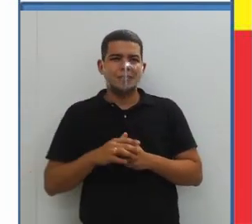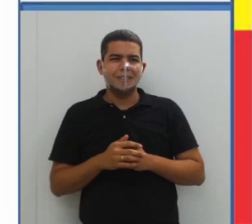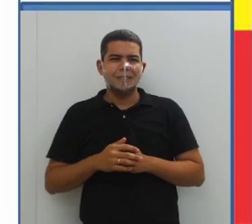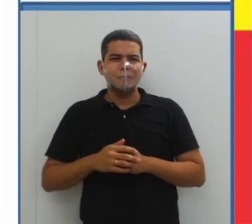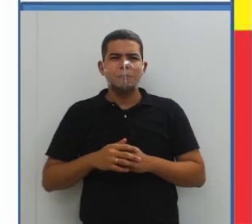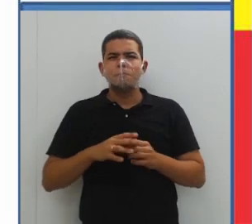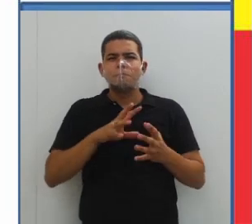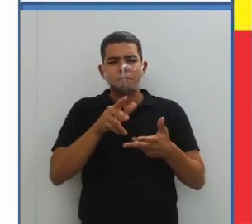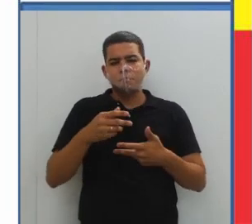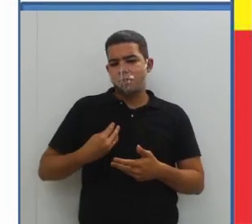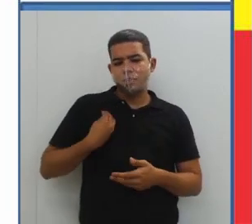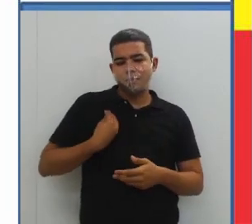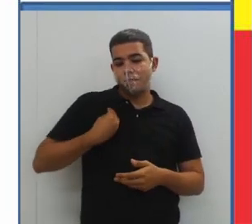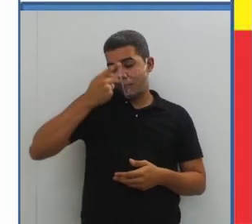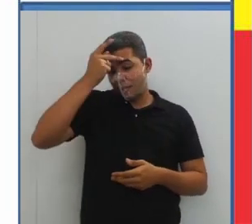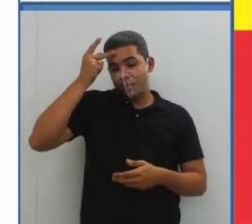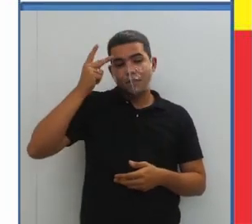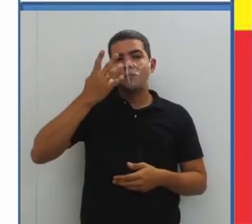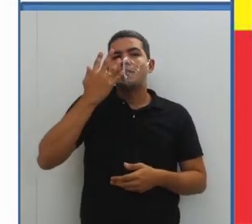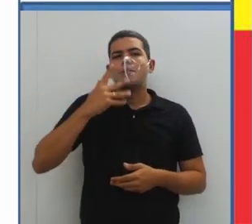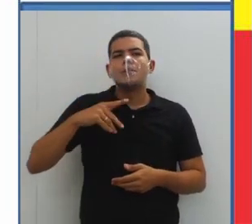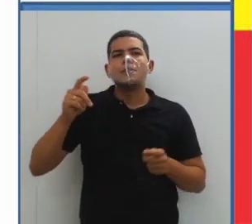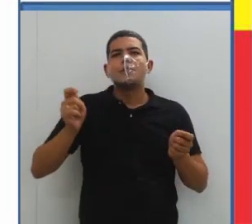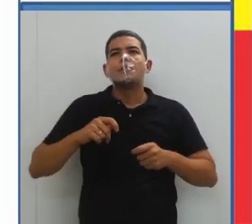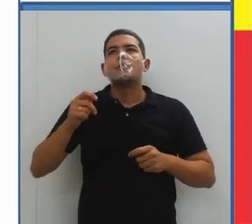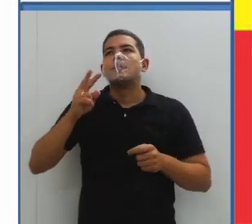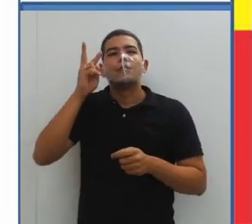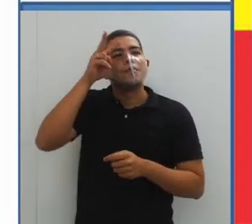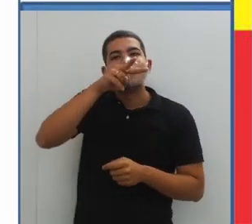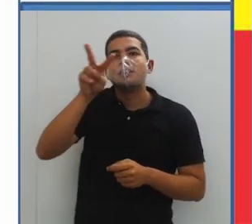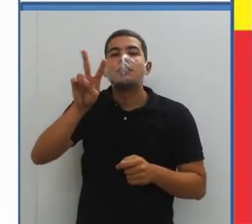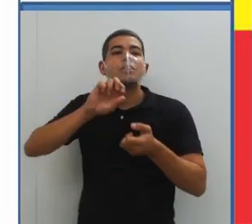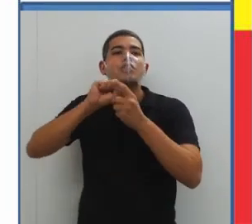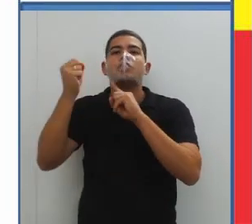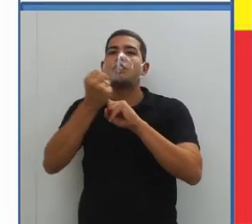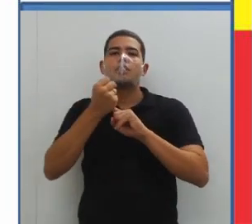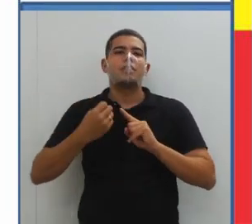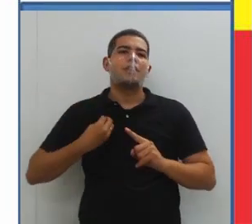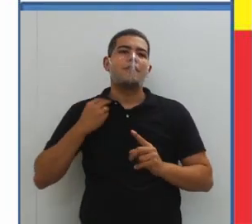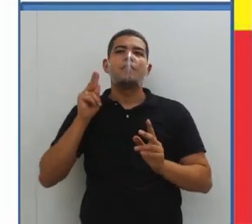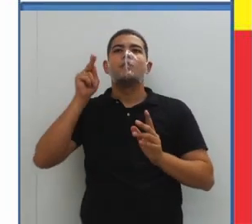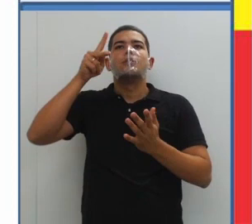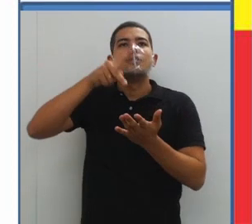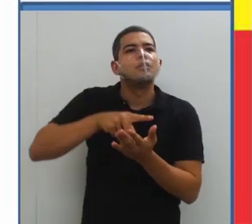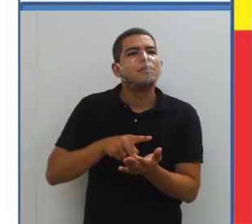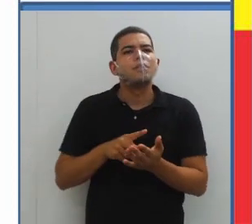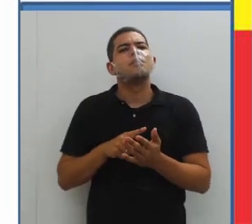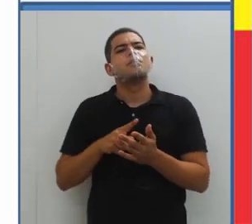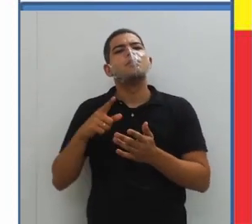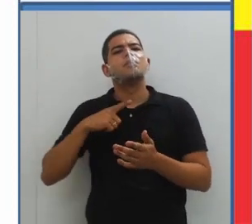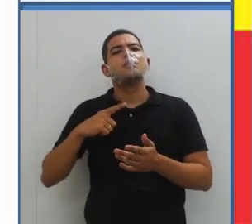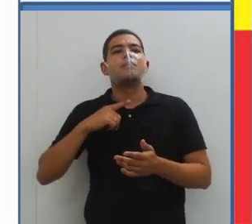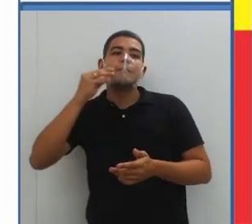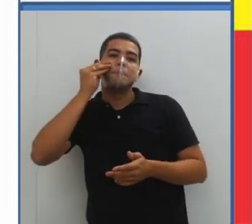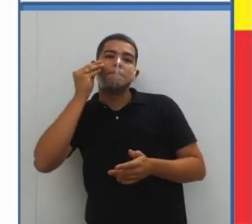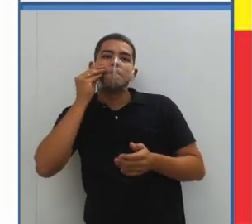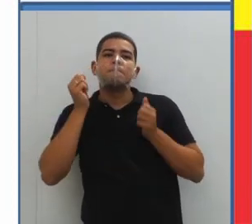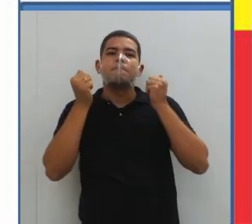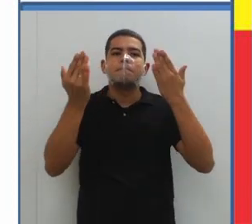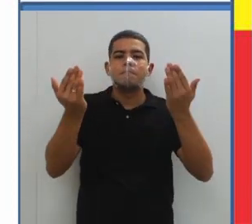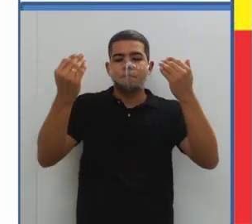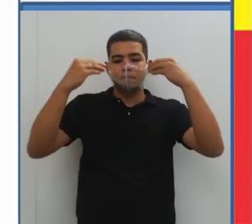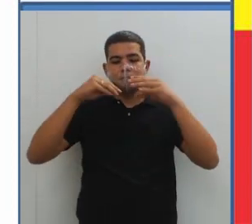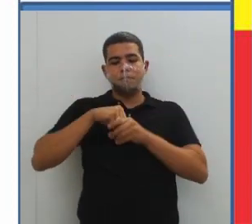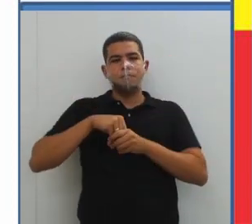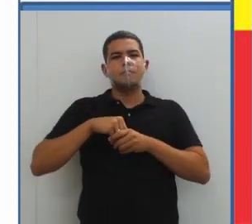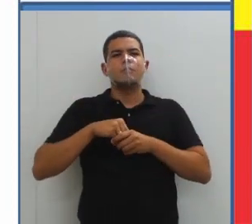interativa no mundo de fantasias da criança, aproximando-a da realidade social que vive, desenvolvendo experiências internas e